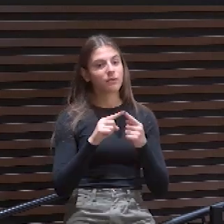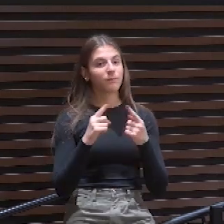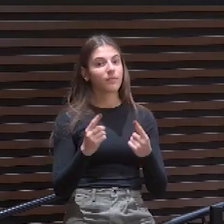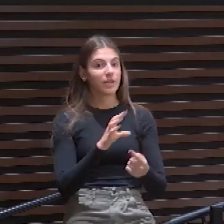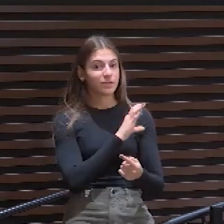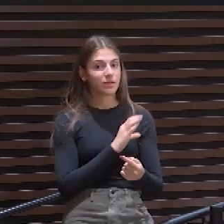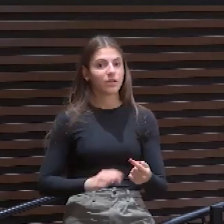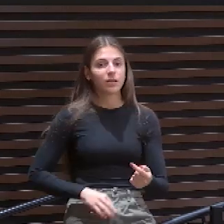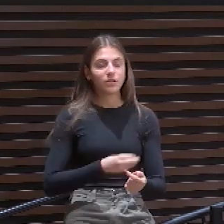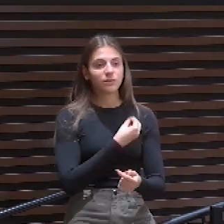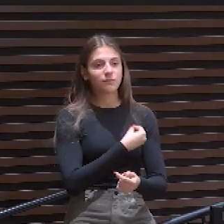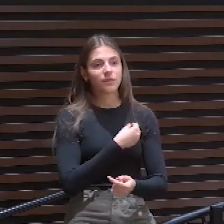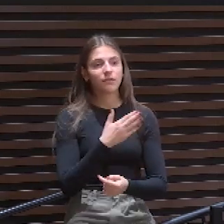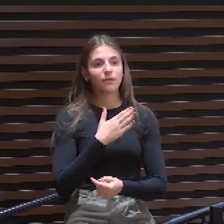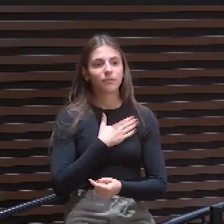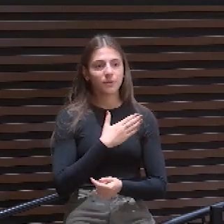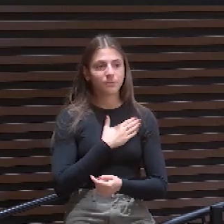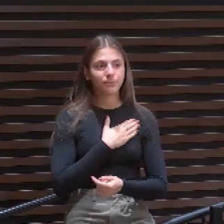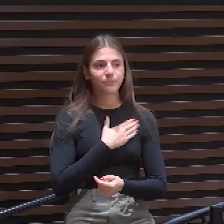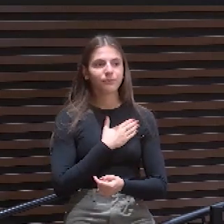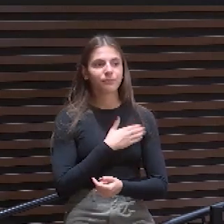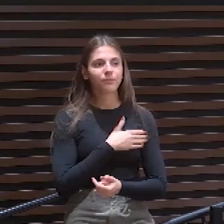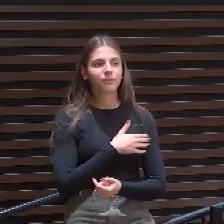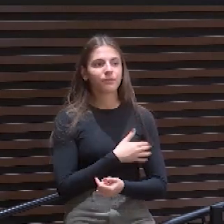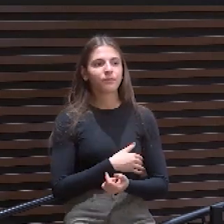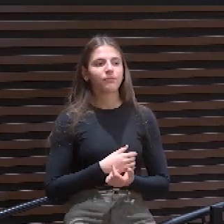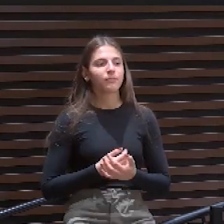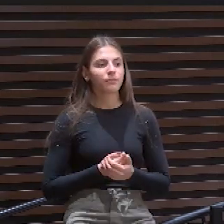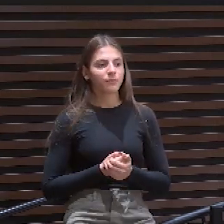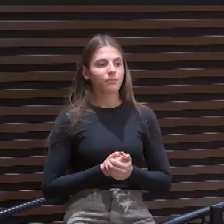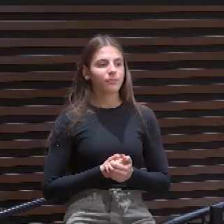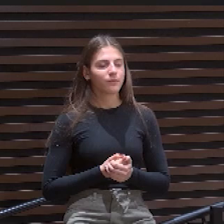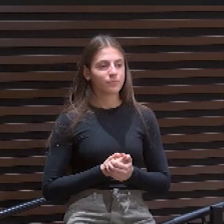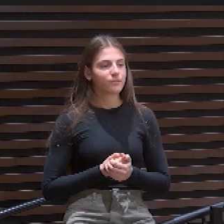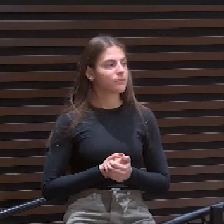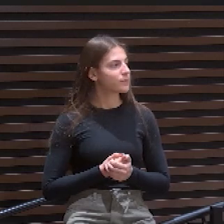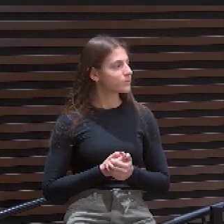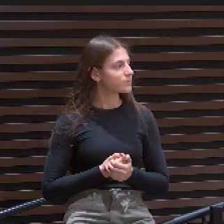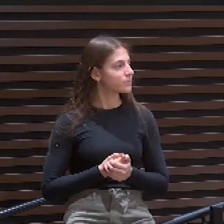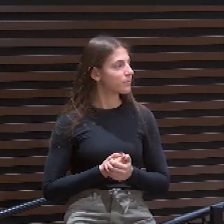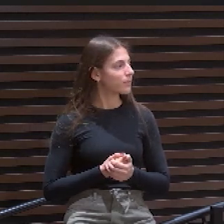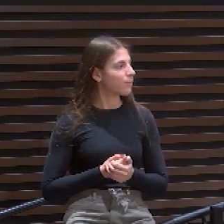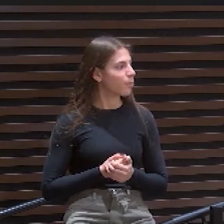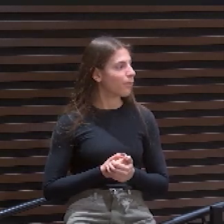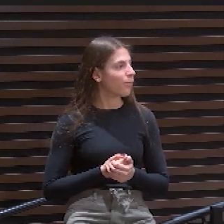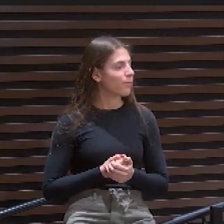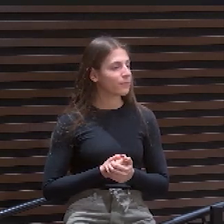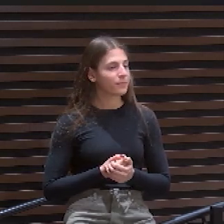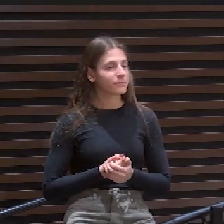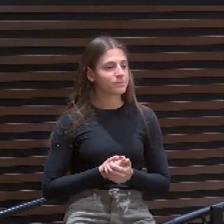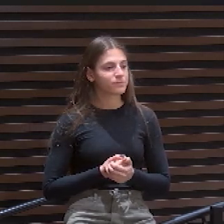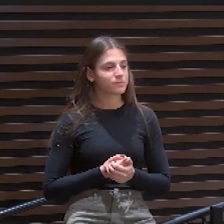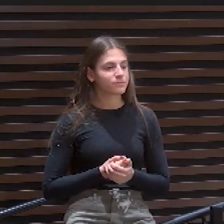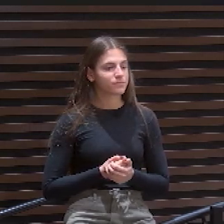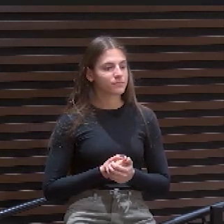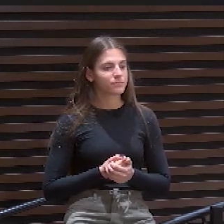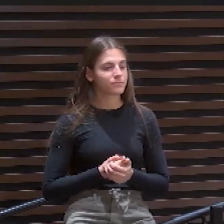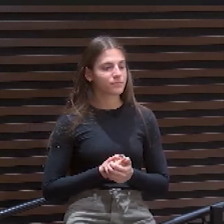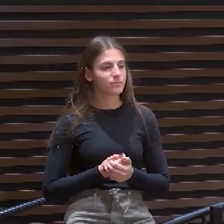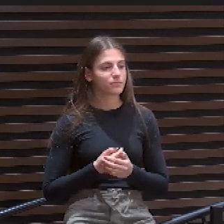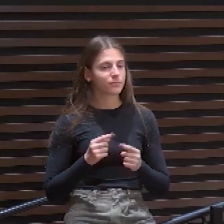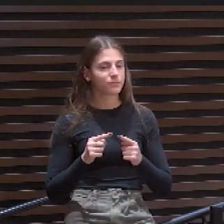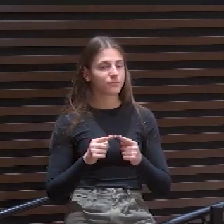mas Cristo vive em mim. Vamos lá para a sequência do boletim? Mais